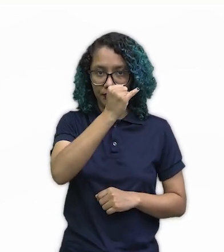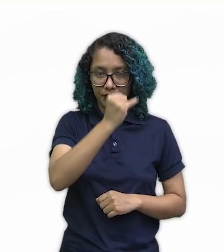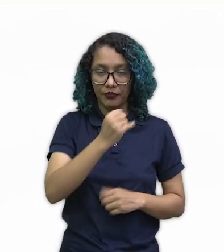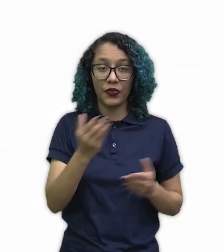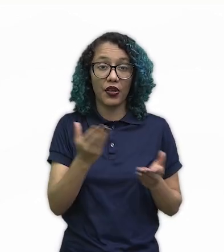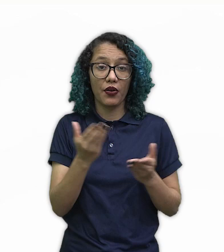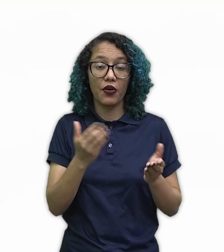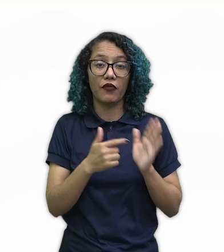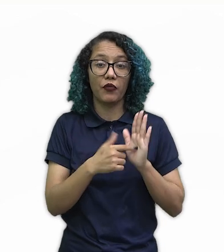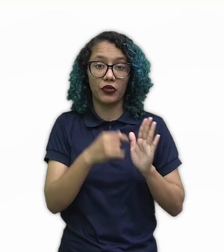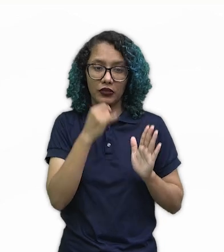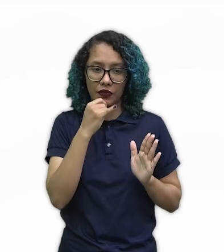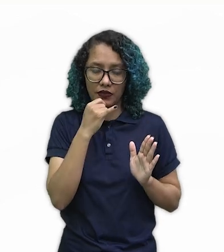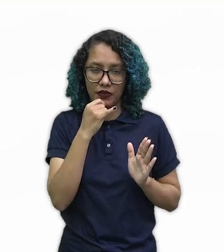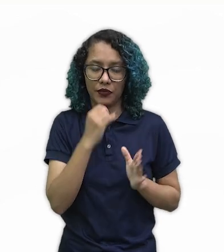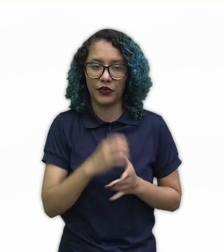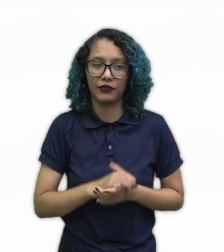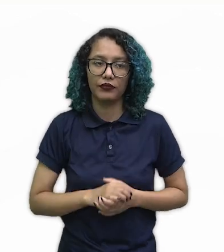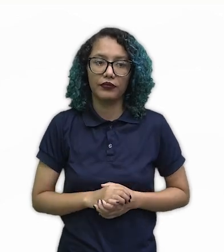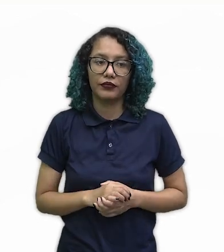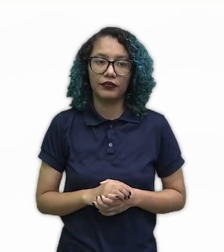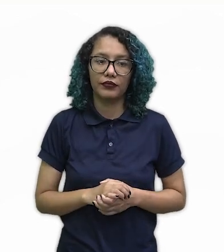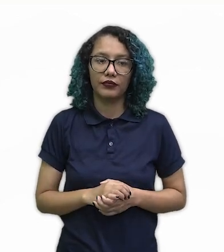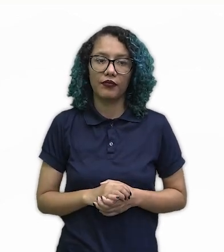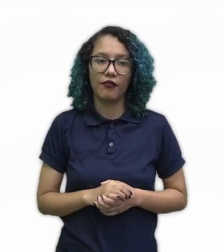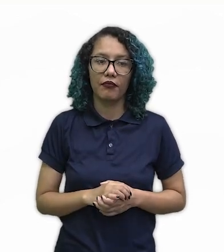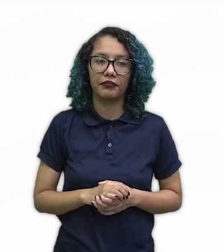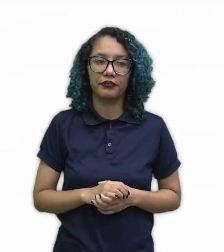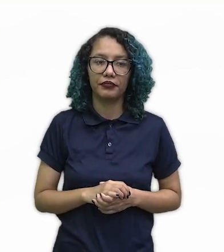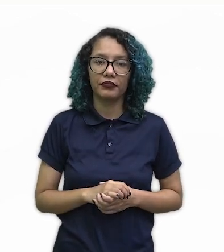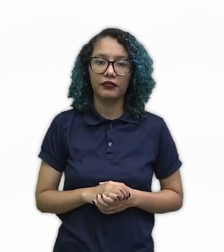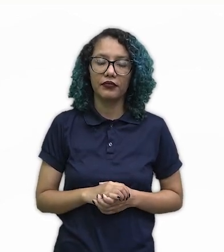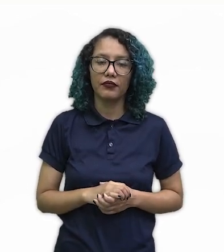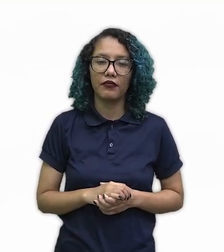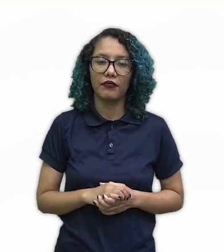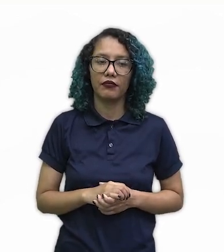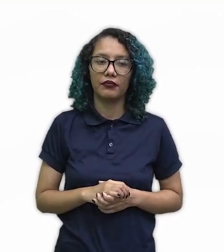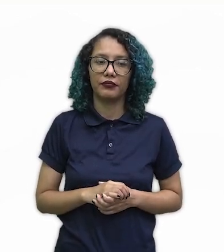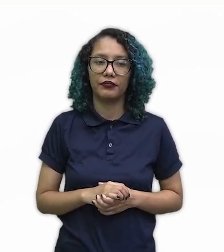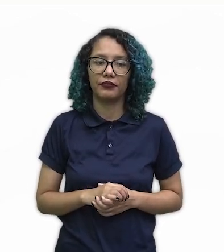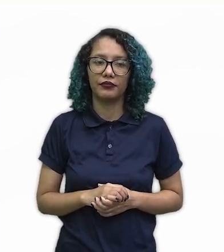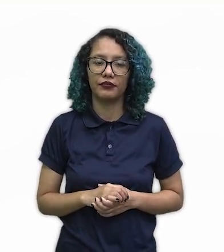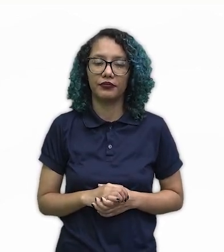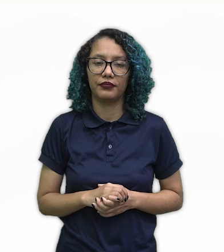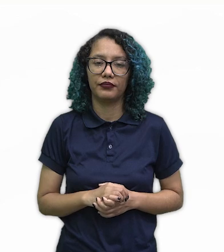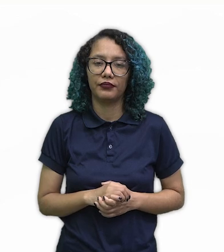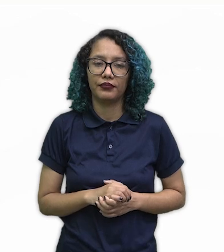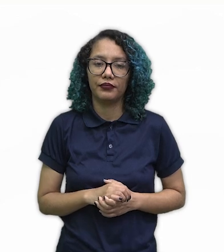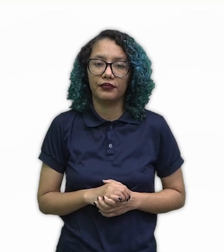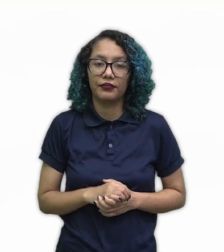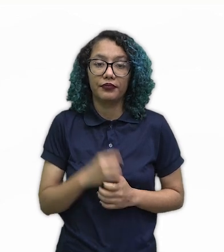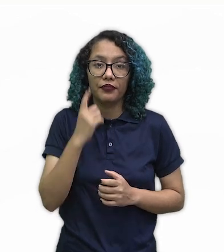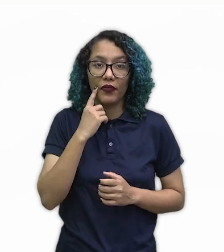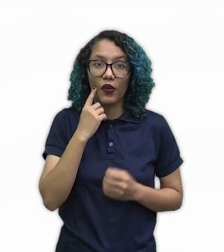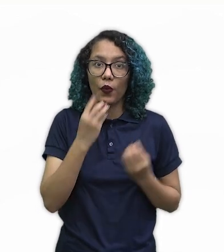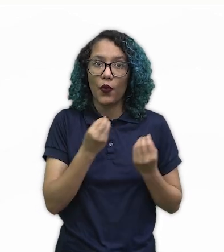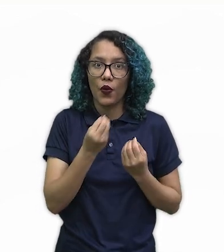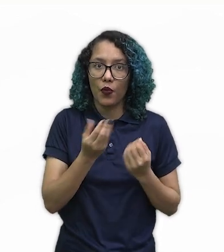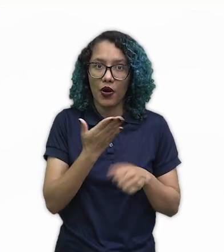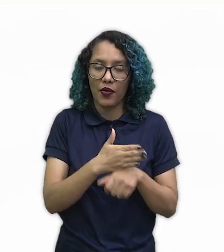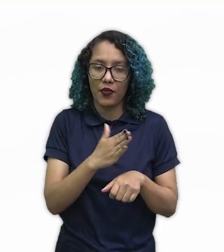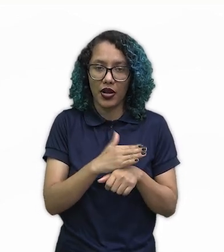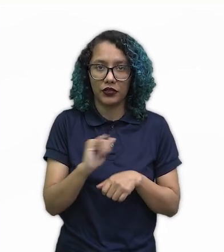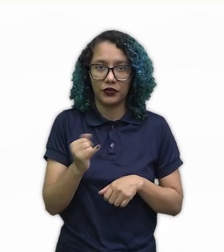mágica, que ela diz que M é igual a C mais J, onde quer dizer que o montante é igual ao capital mais